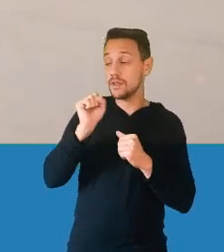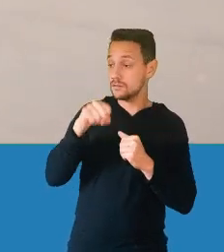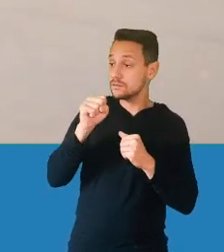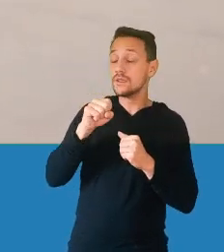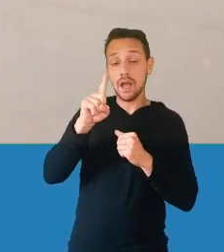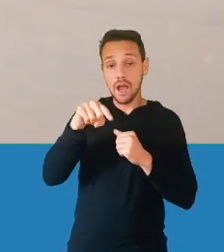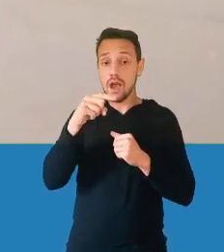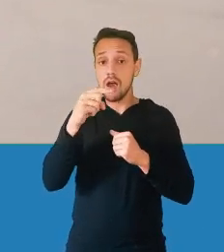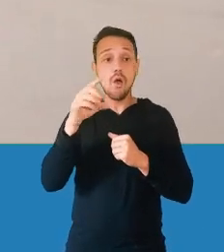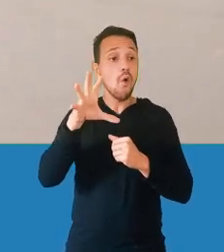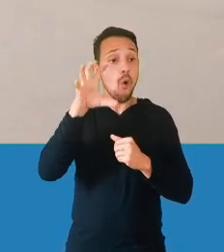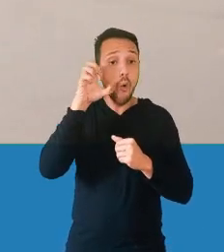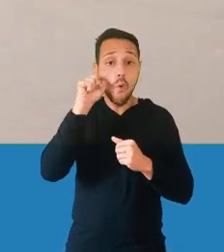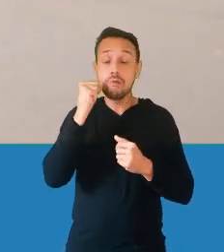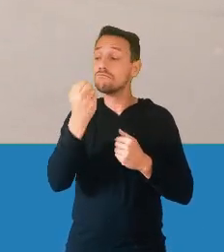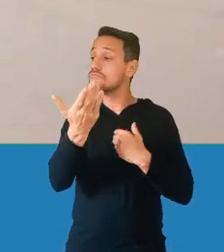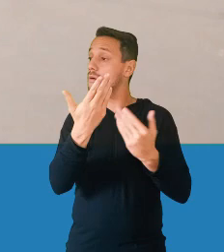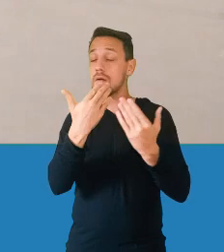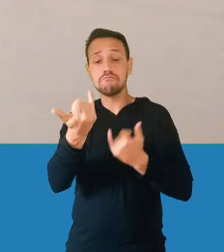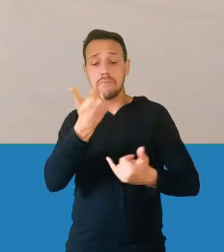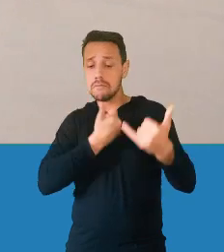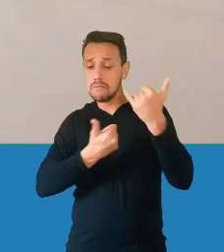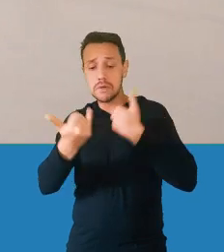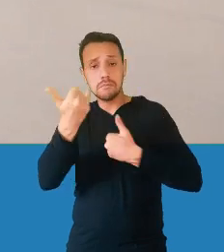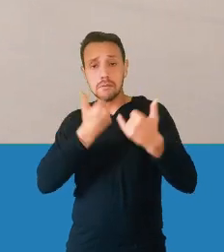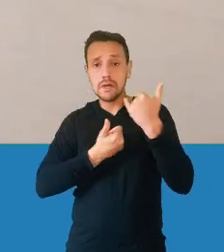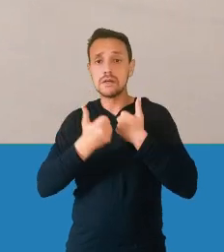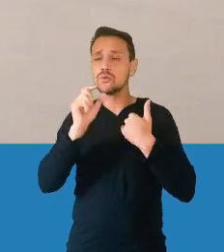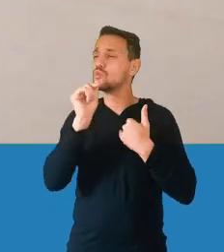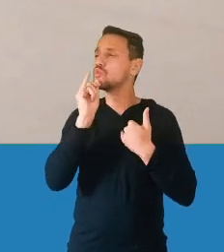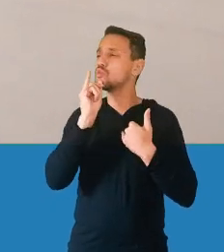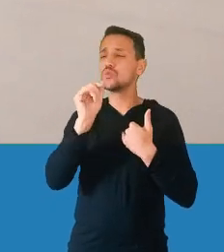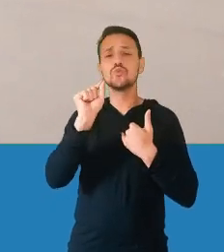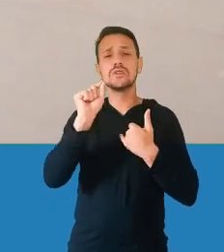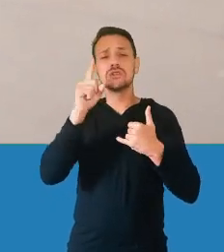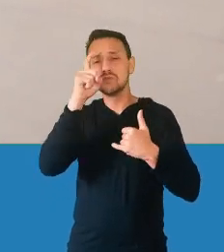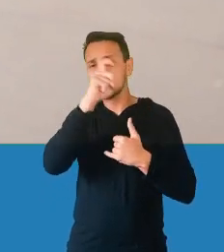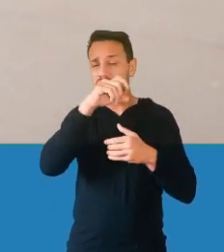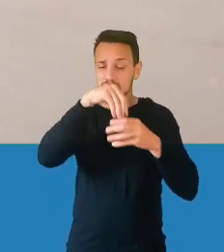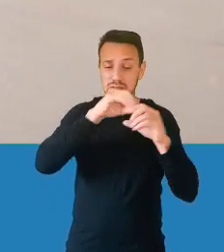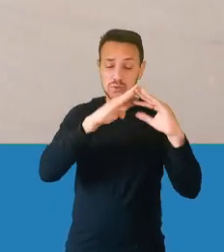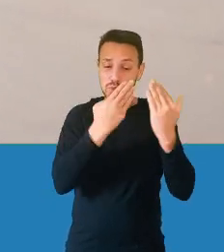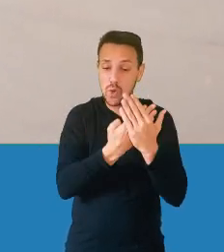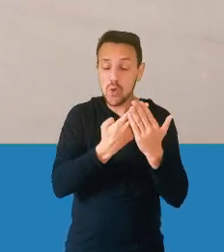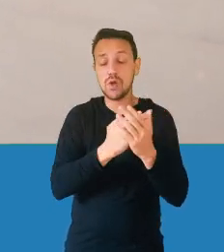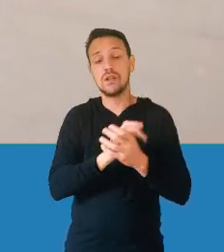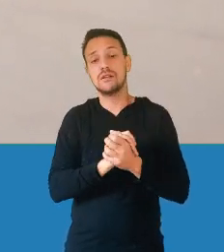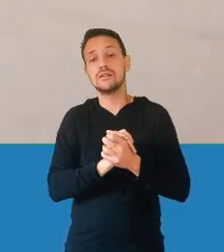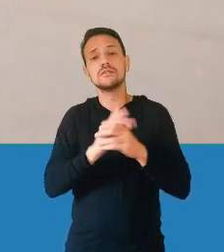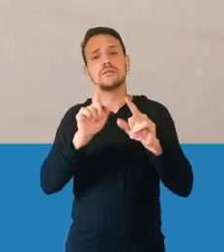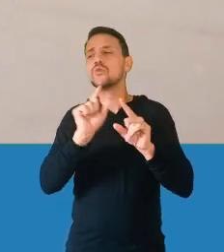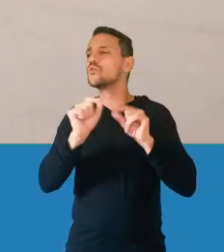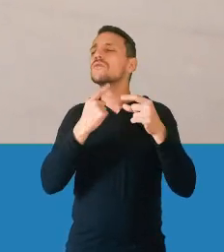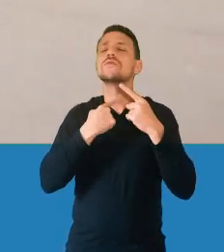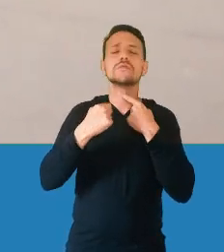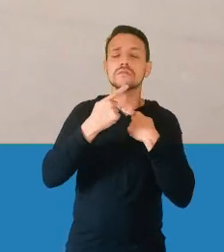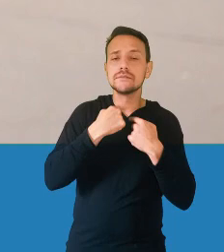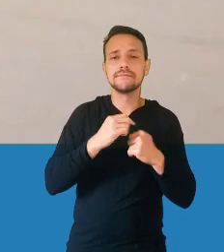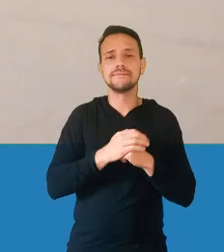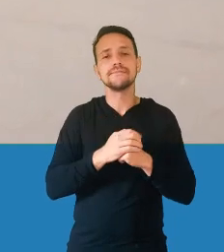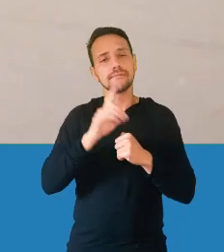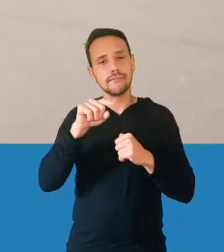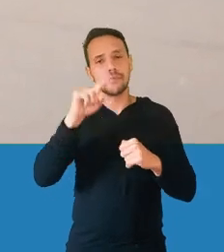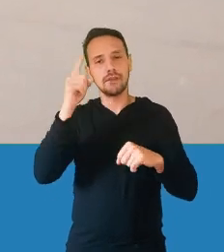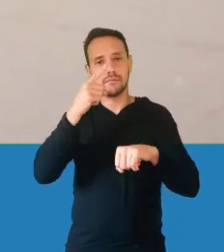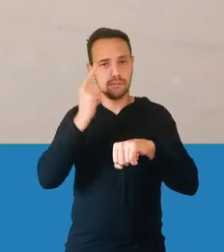ouvir também as famílias, as dificuldades que eles encontram nas escolas, né? O que eles desejam.